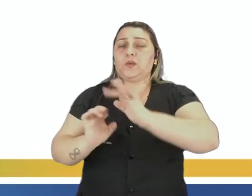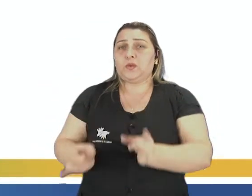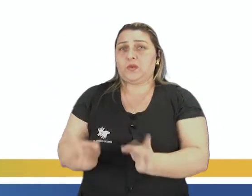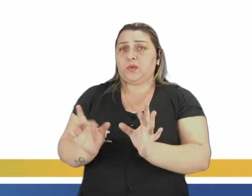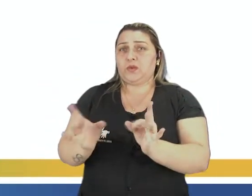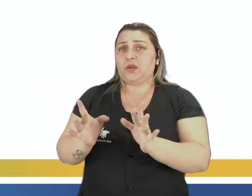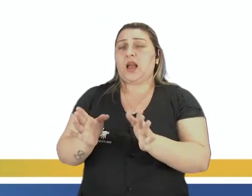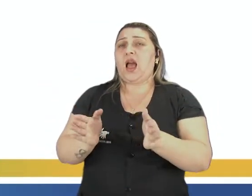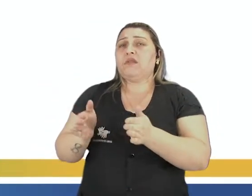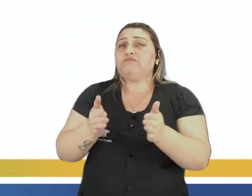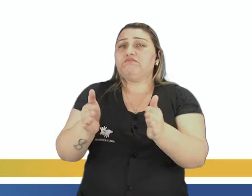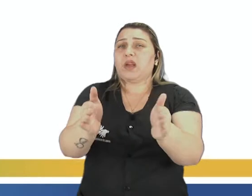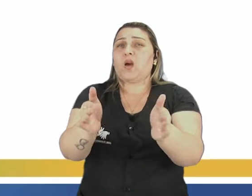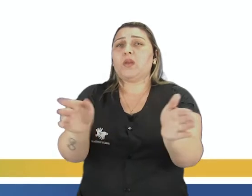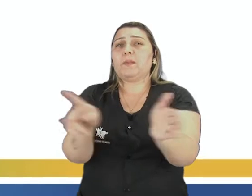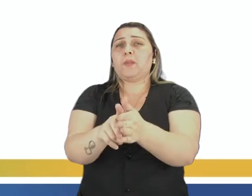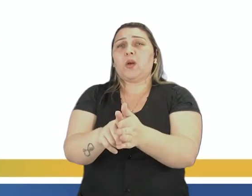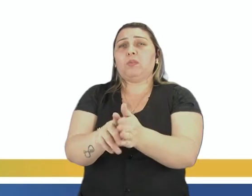de uma forma